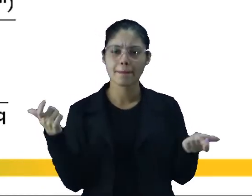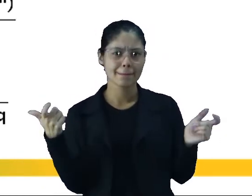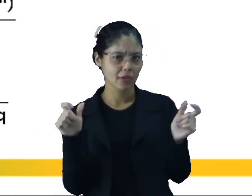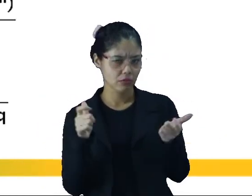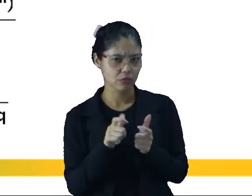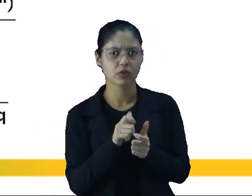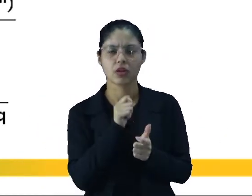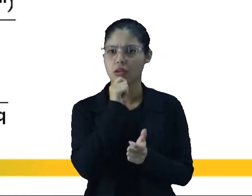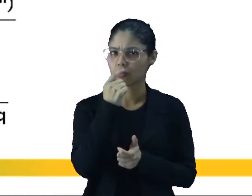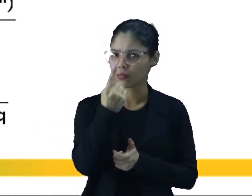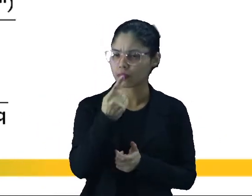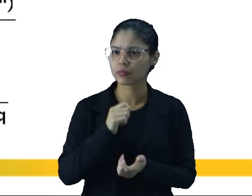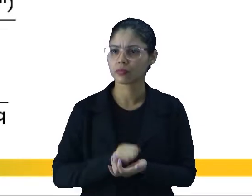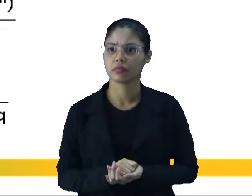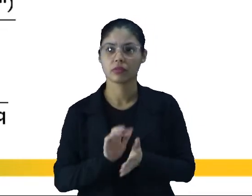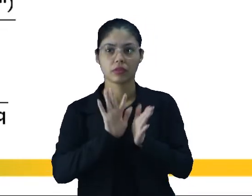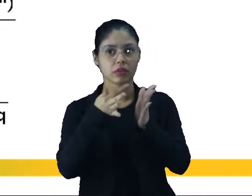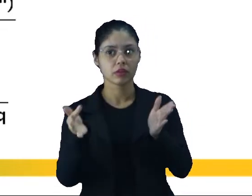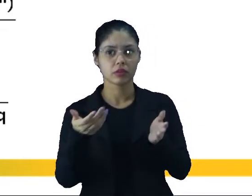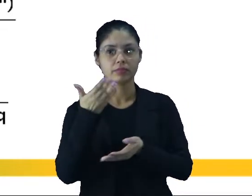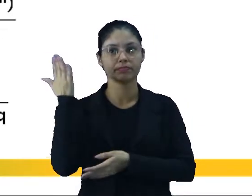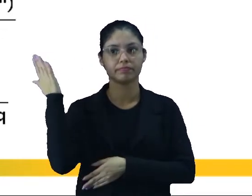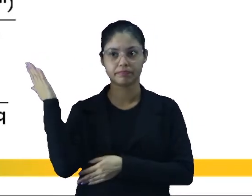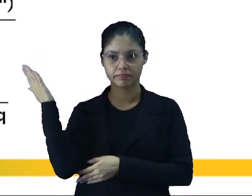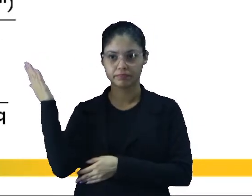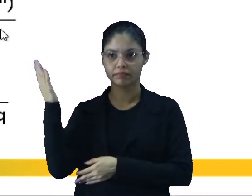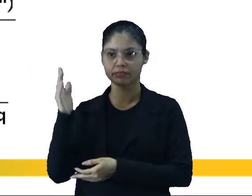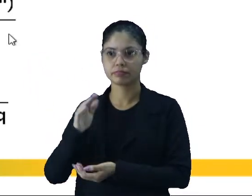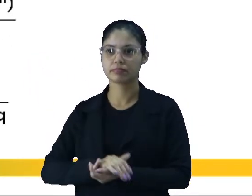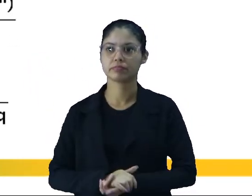que 1, então a fórmula vai ser essa daqui, ó.